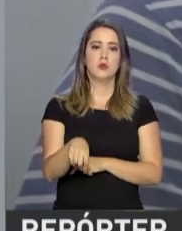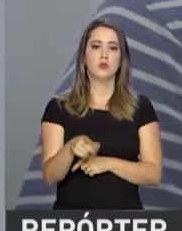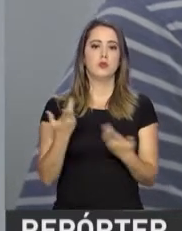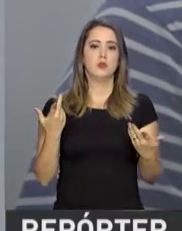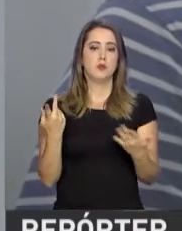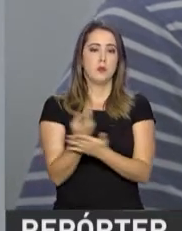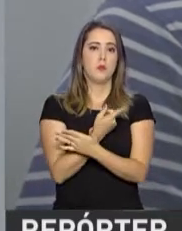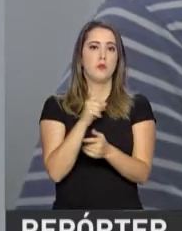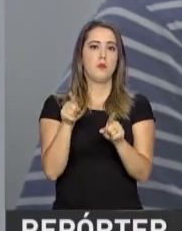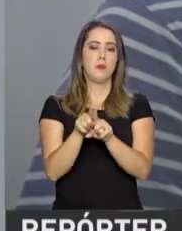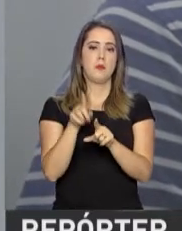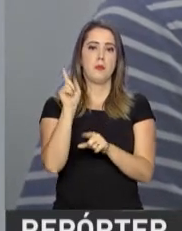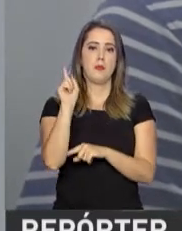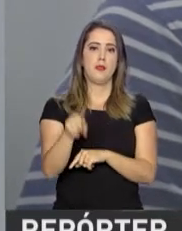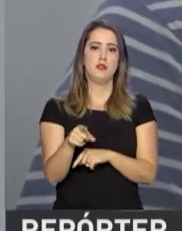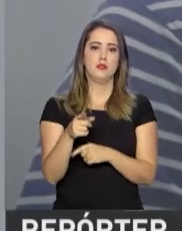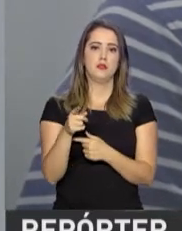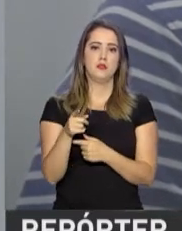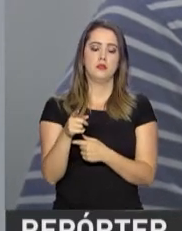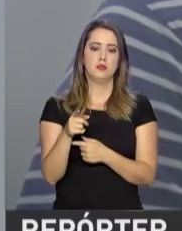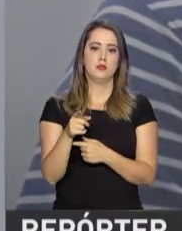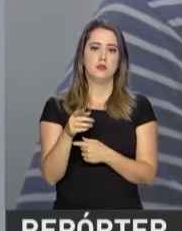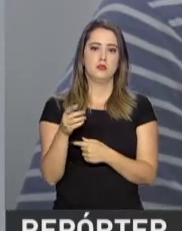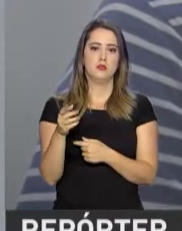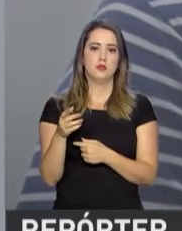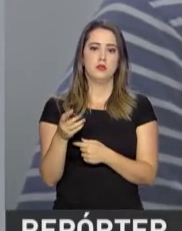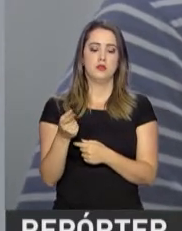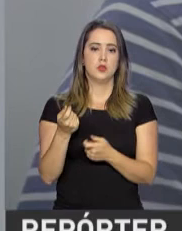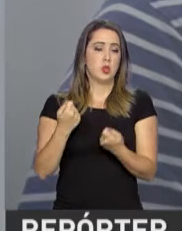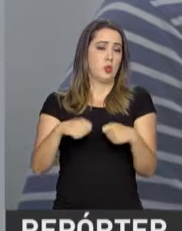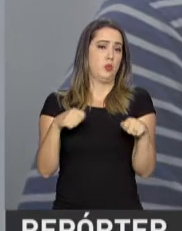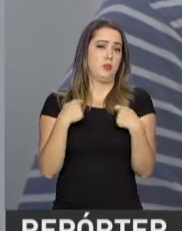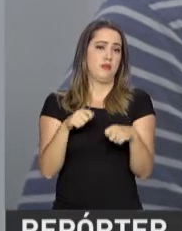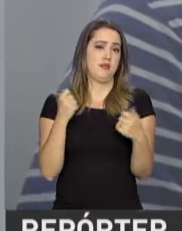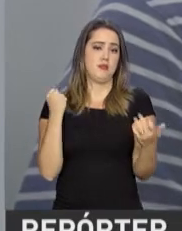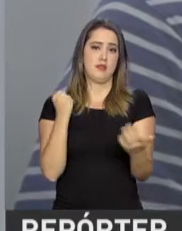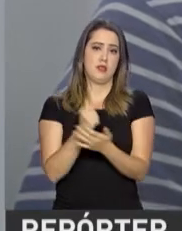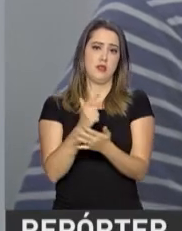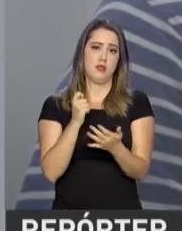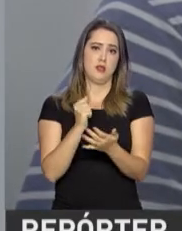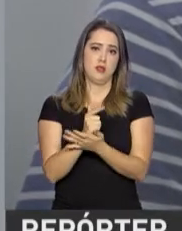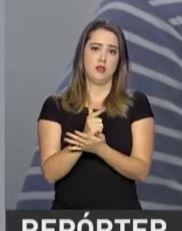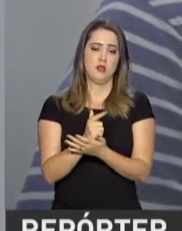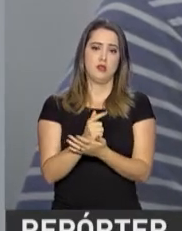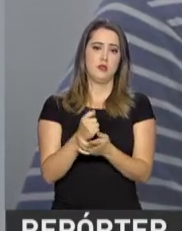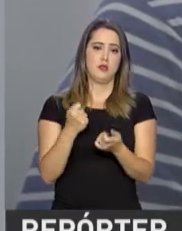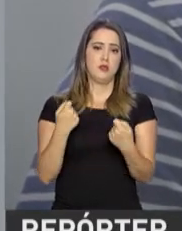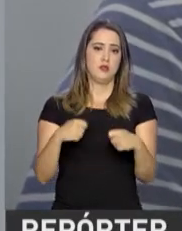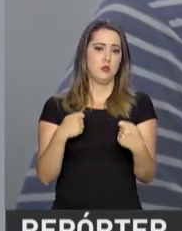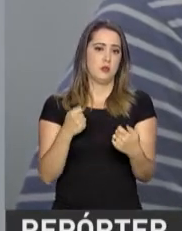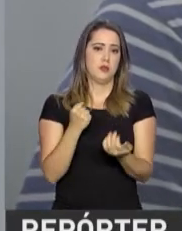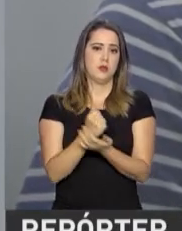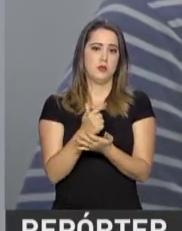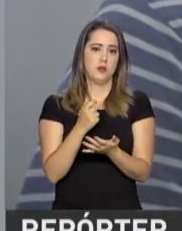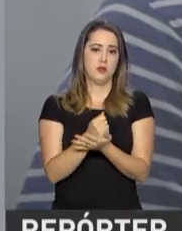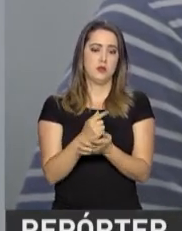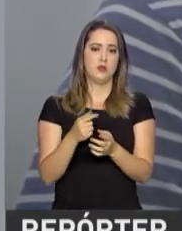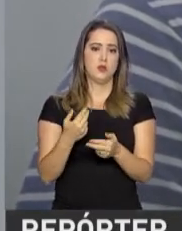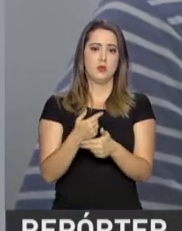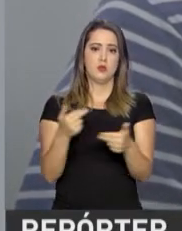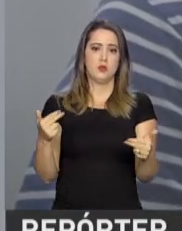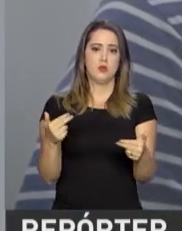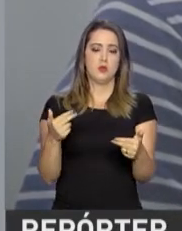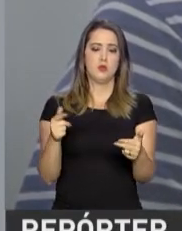acontece devido à a necessidade de compra não é mais necessário comprar esse material